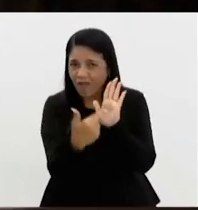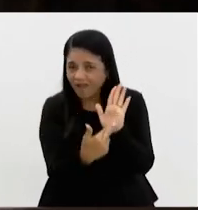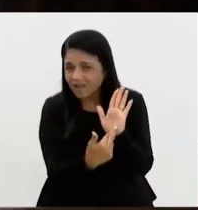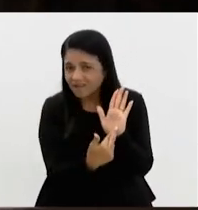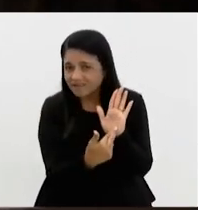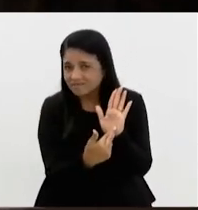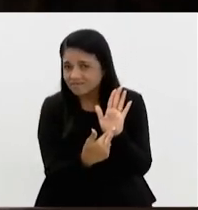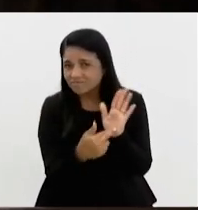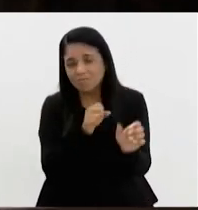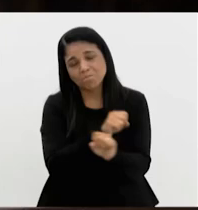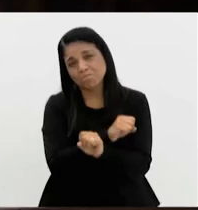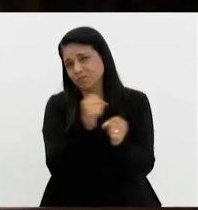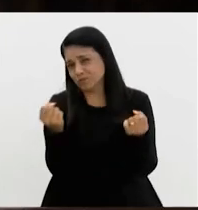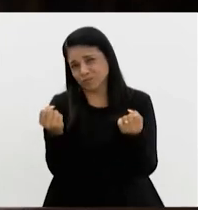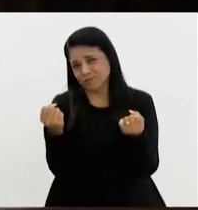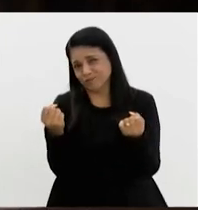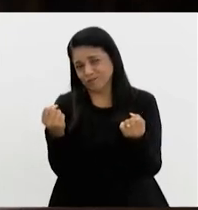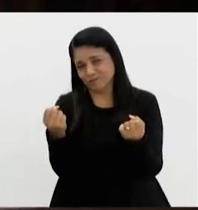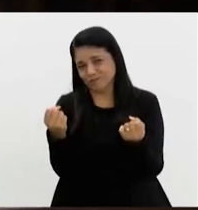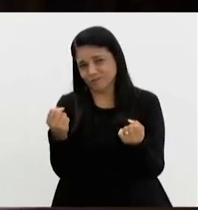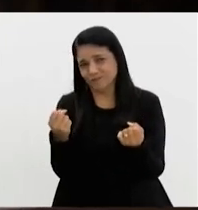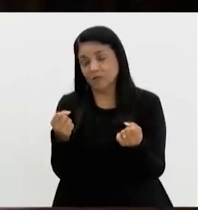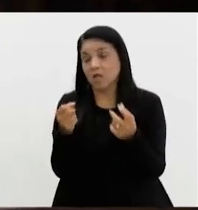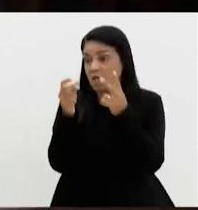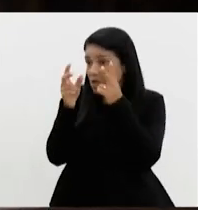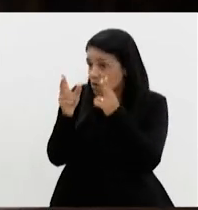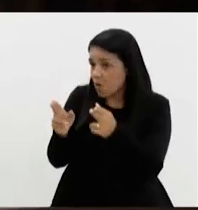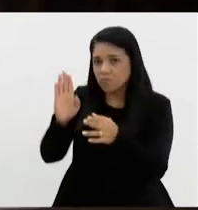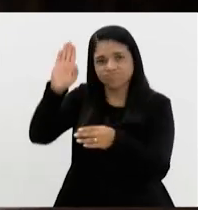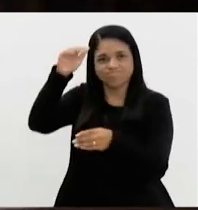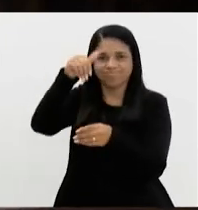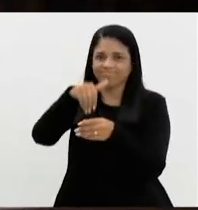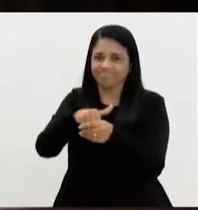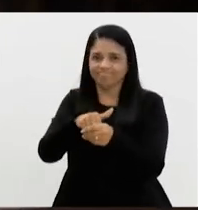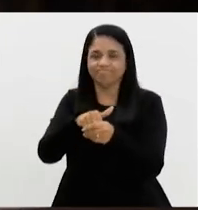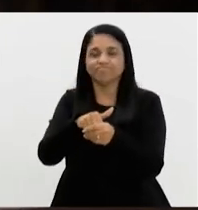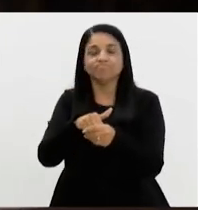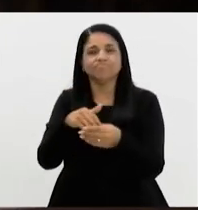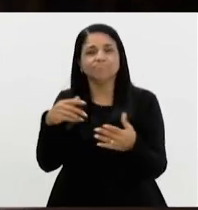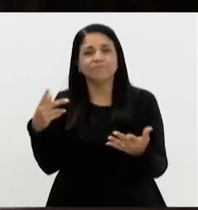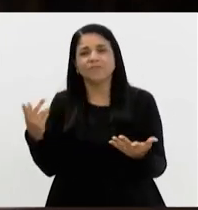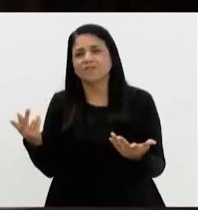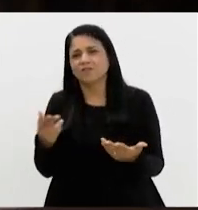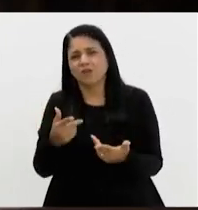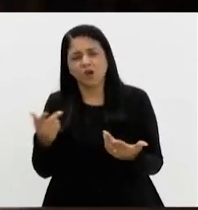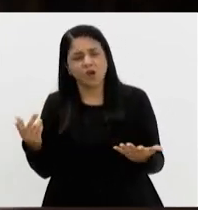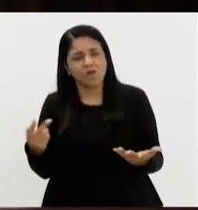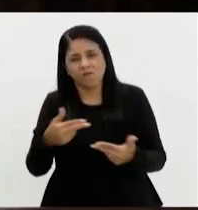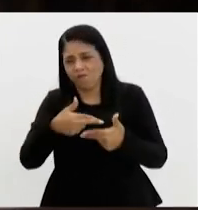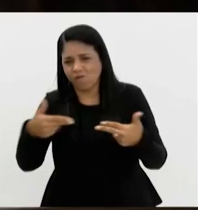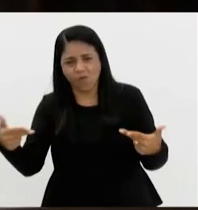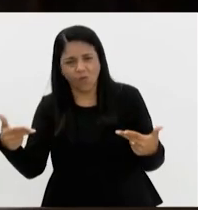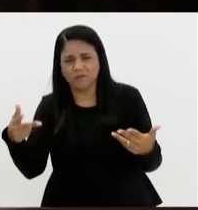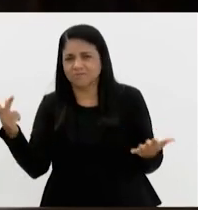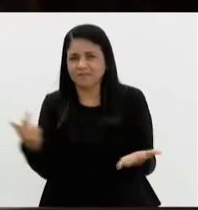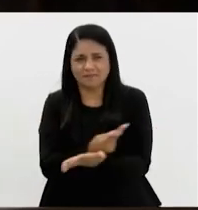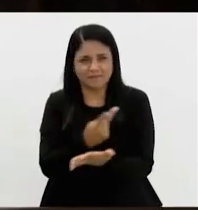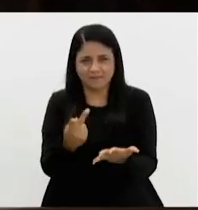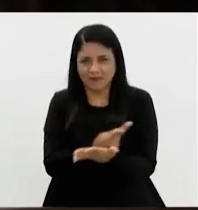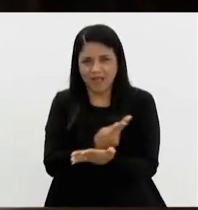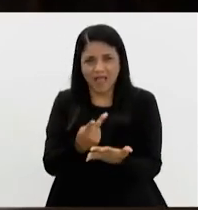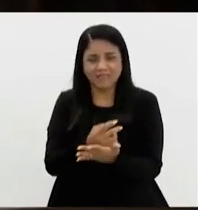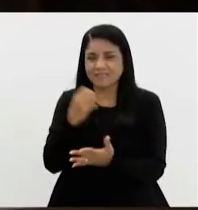não se limita ao processo eleitoral hoje muitos delitos praticados transnacional especialmente